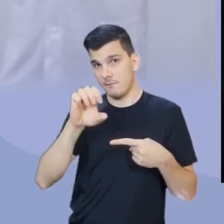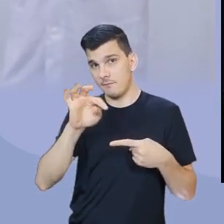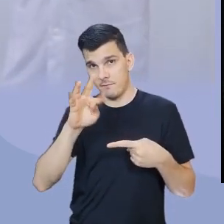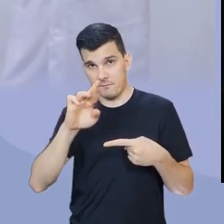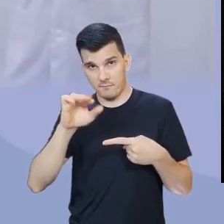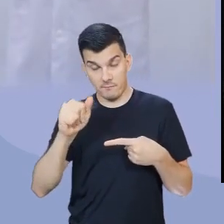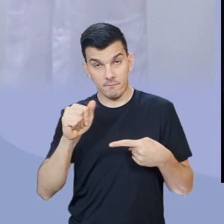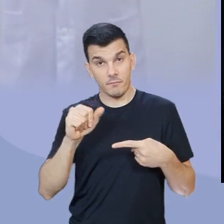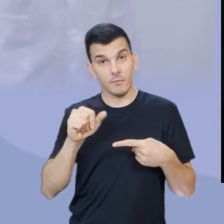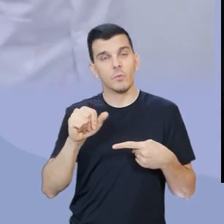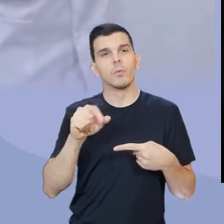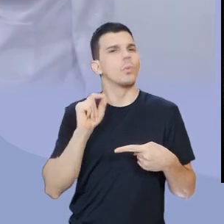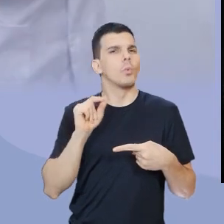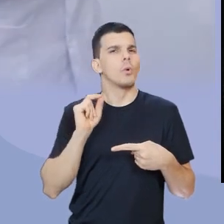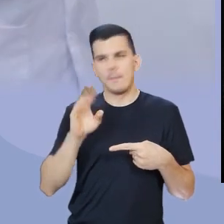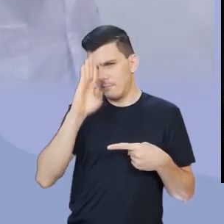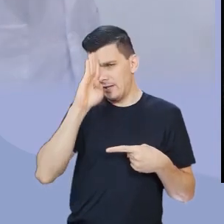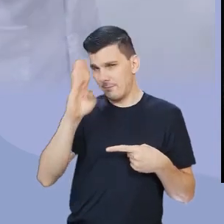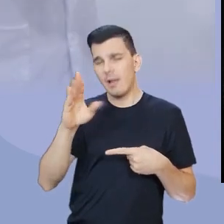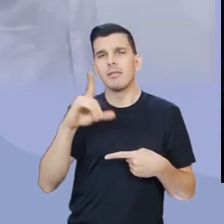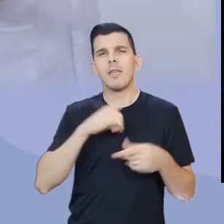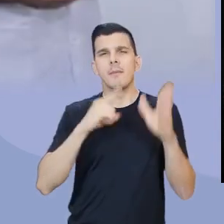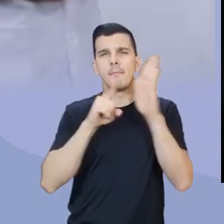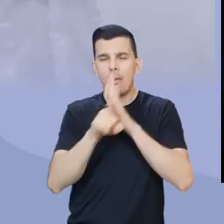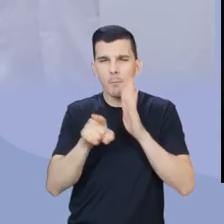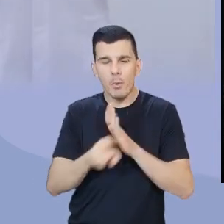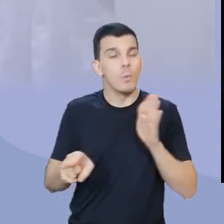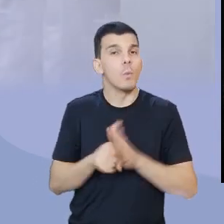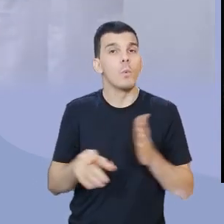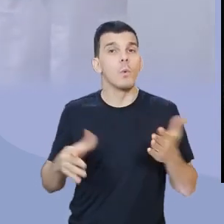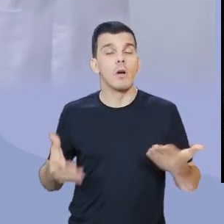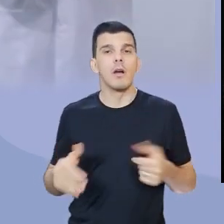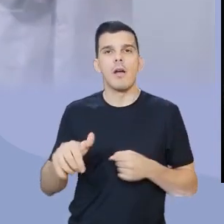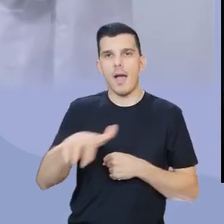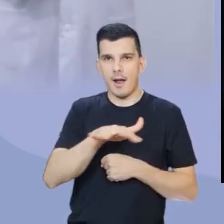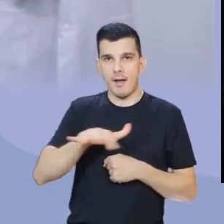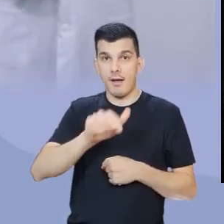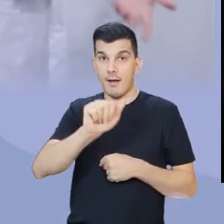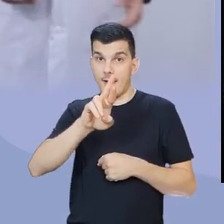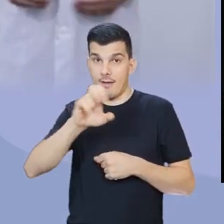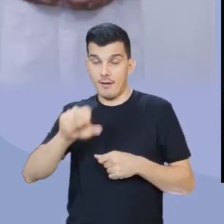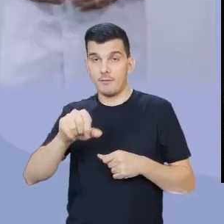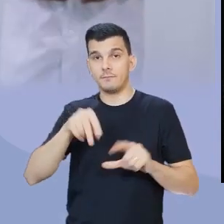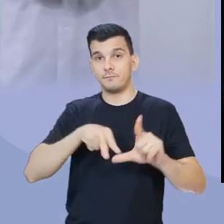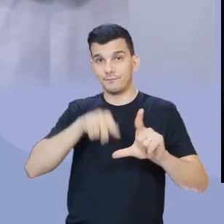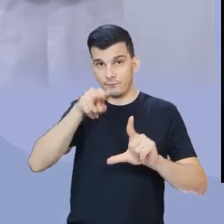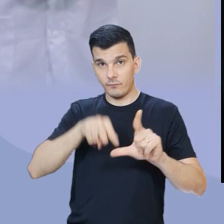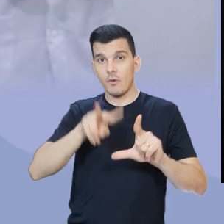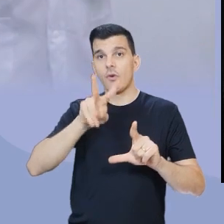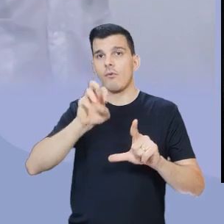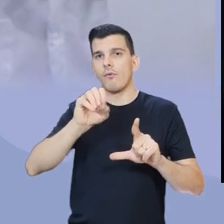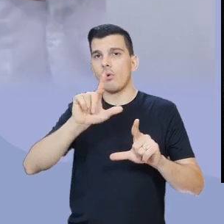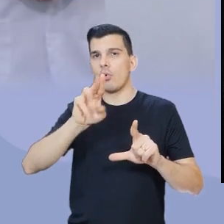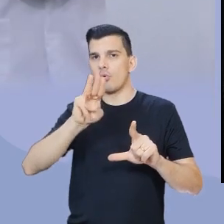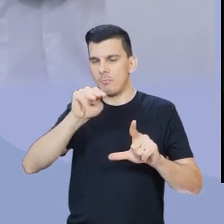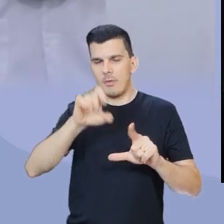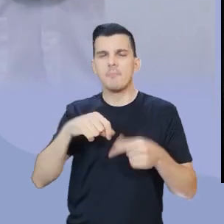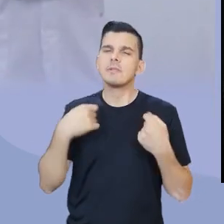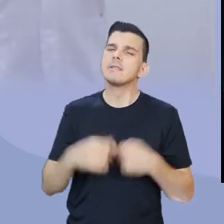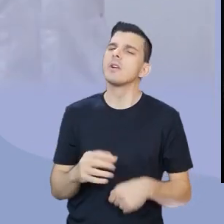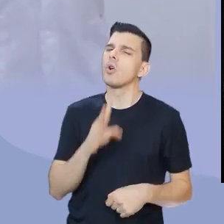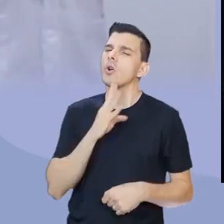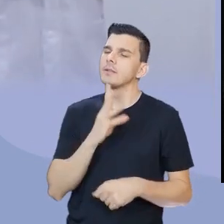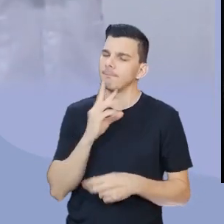que basicamente, principalmente, o que mais cai no Enem? Áreas e volumes. Tem que dominar. Tem que dominar áreas e